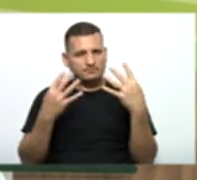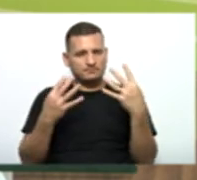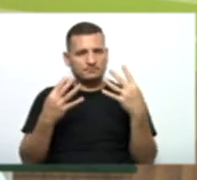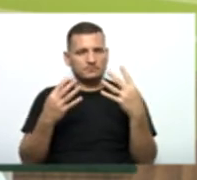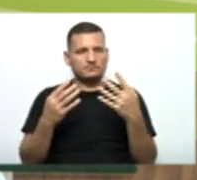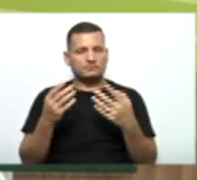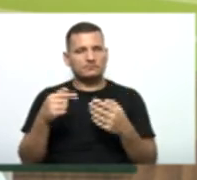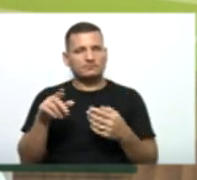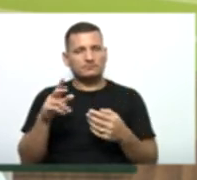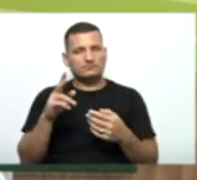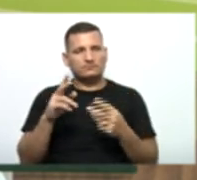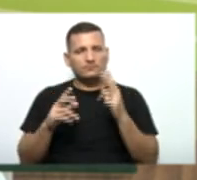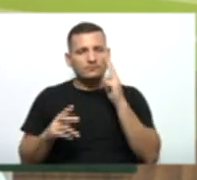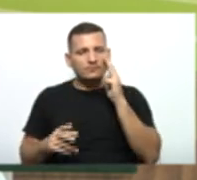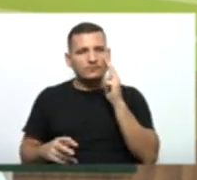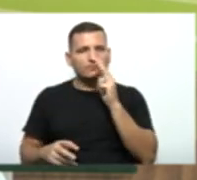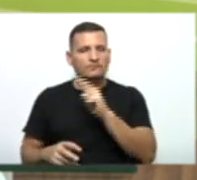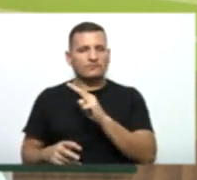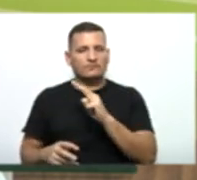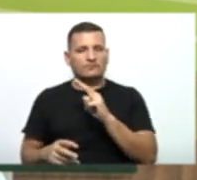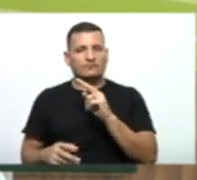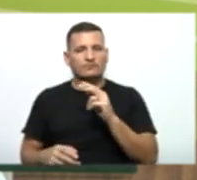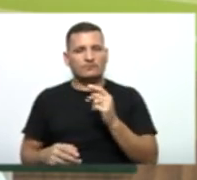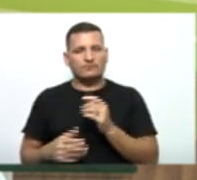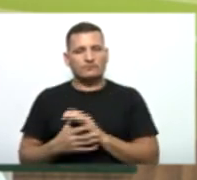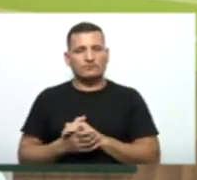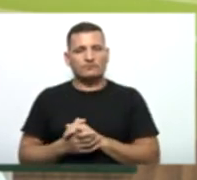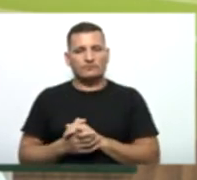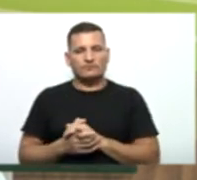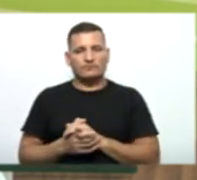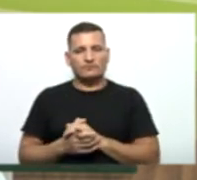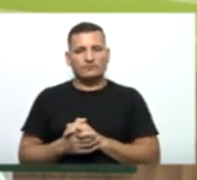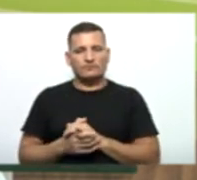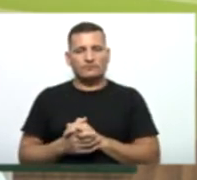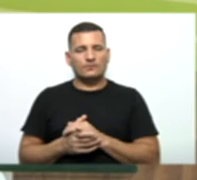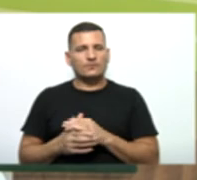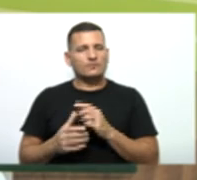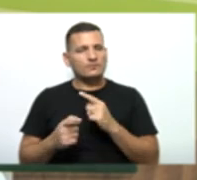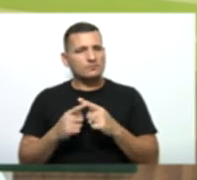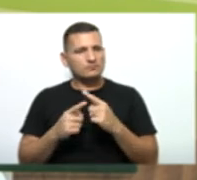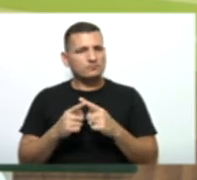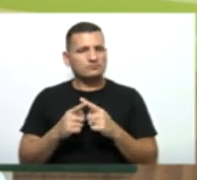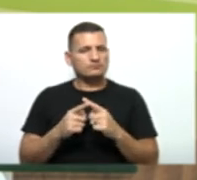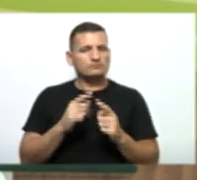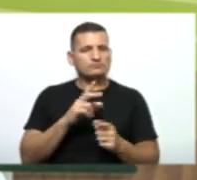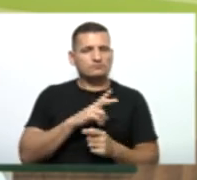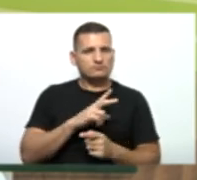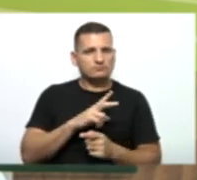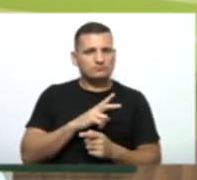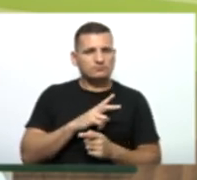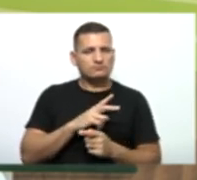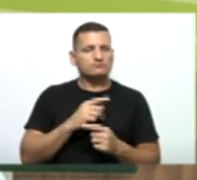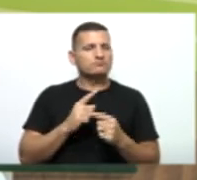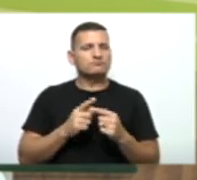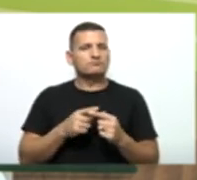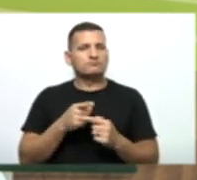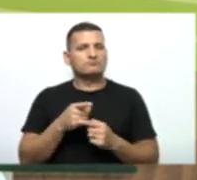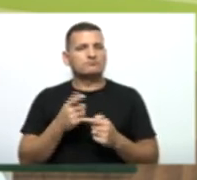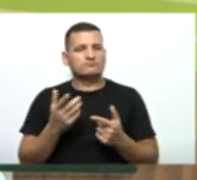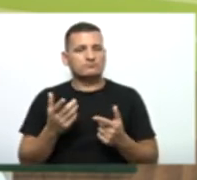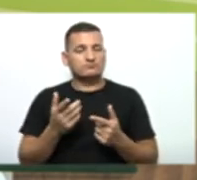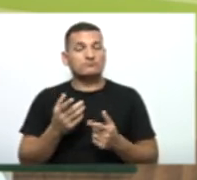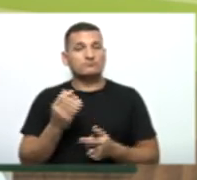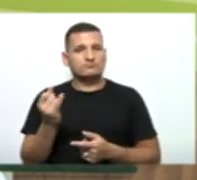que... Vocês estão se perguntando o porquê de um atributo privado existir? É